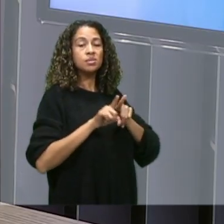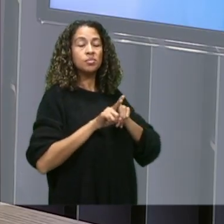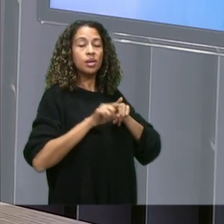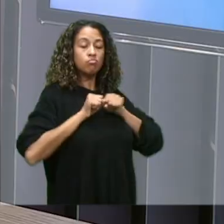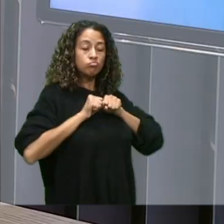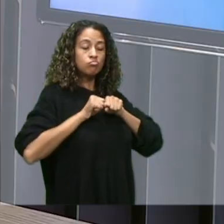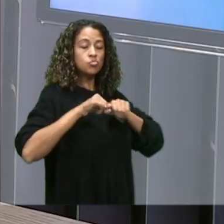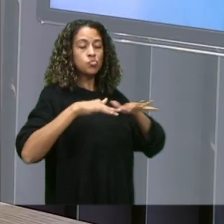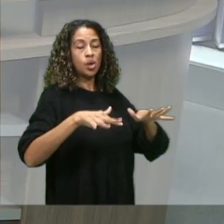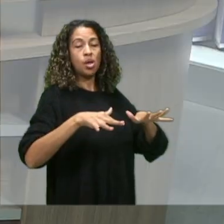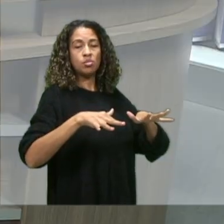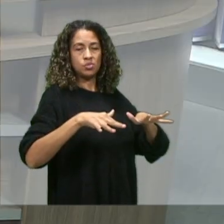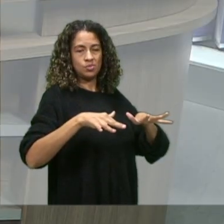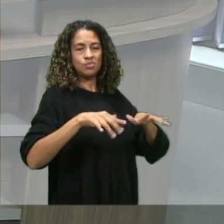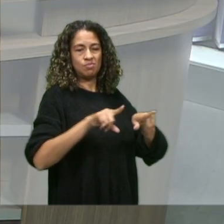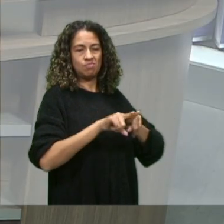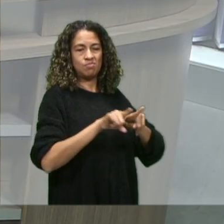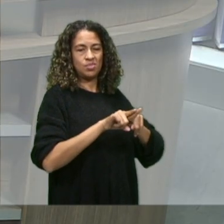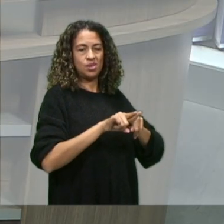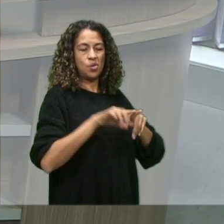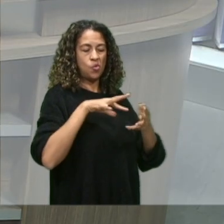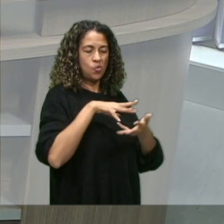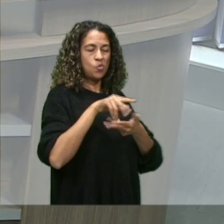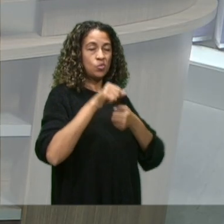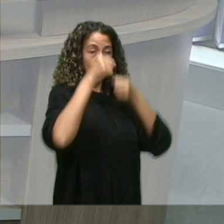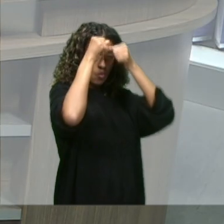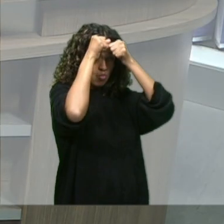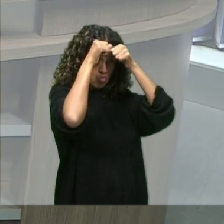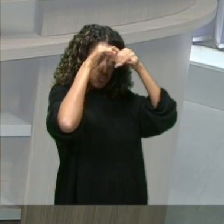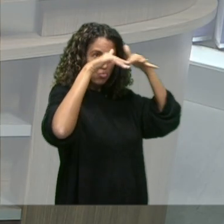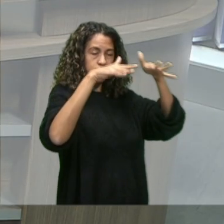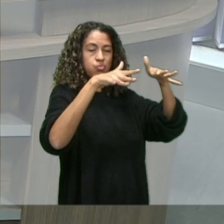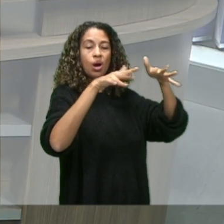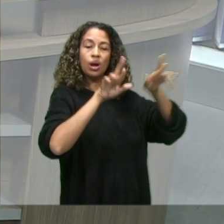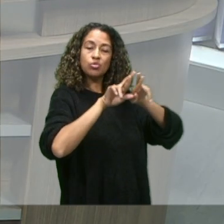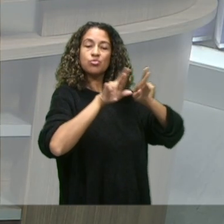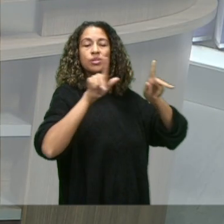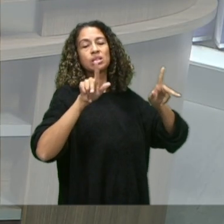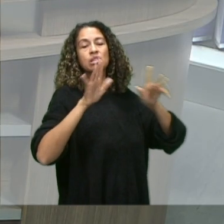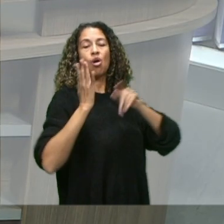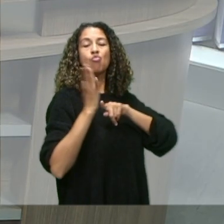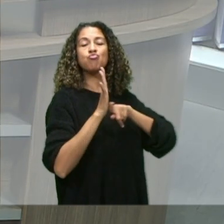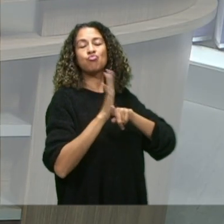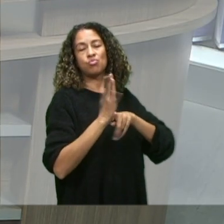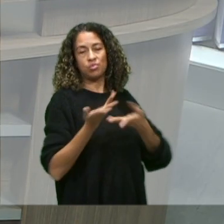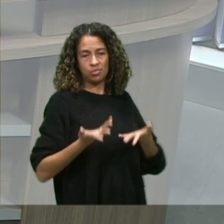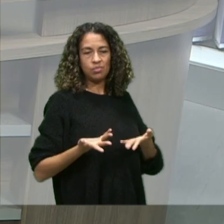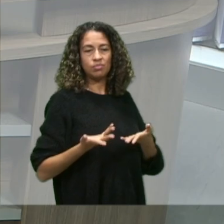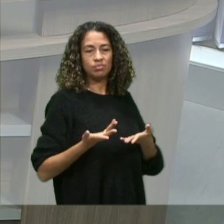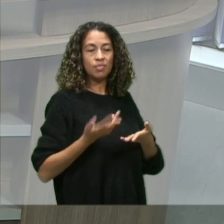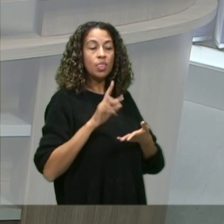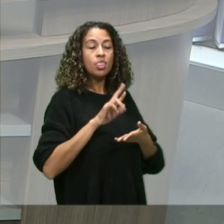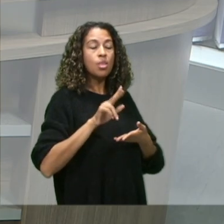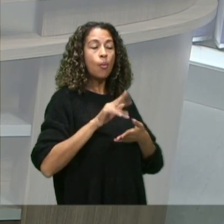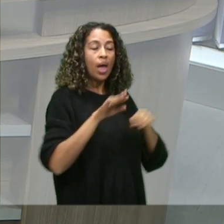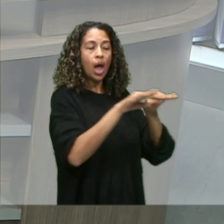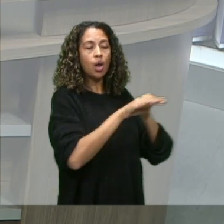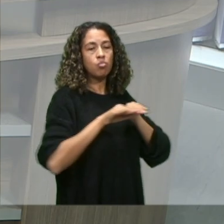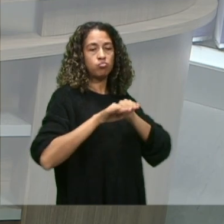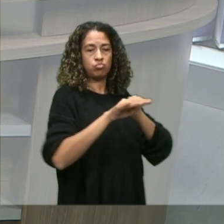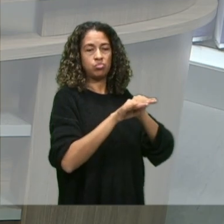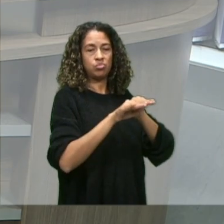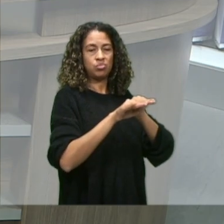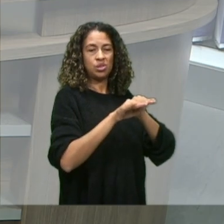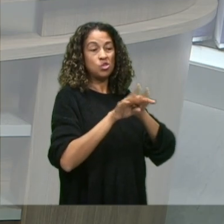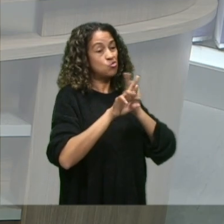expandem o seu universo, né? Na verdade, você se expande com a diferença, você não é tornar todo mundo igual, muito pelo